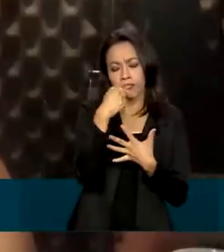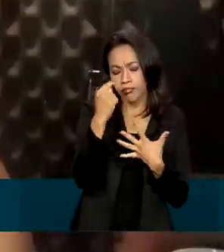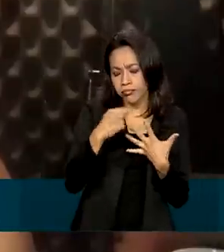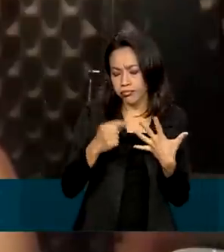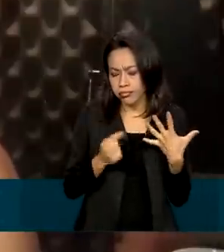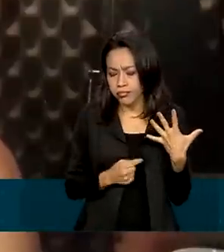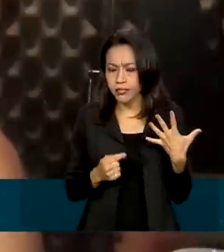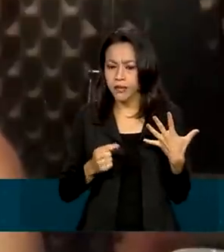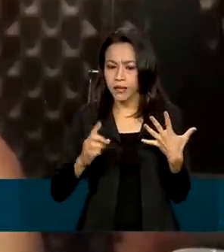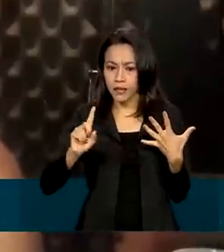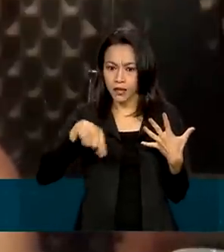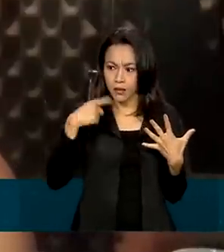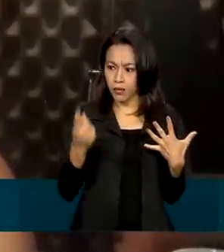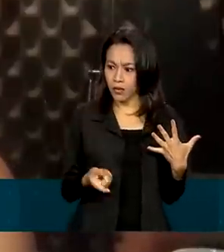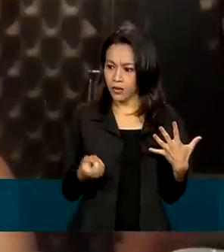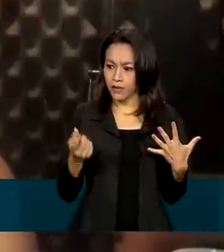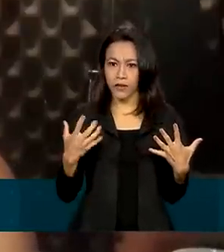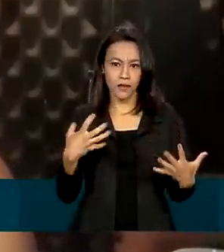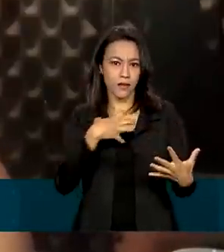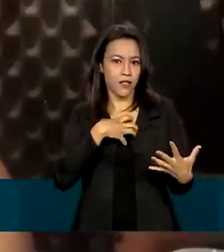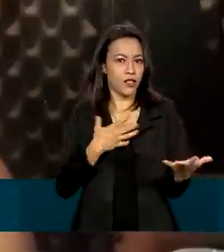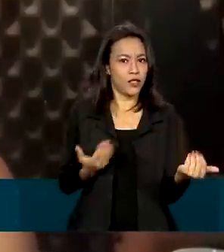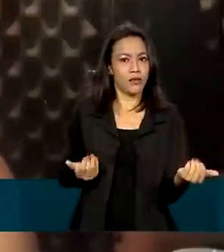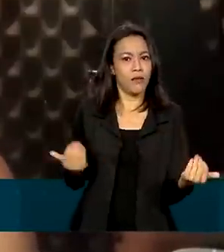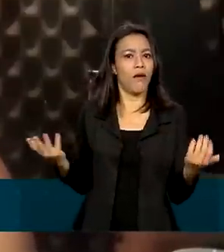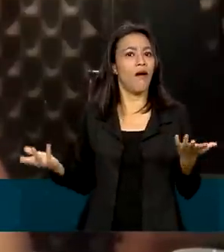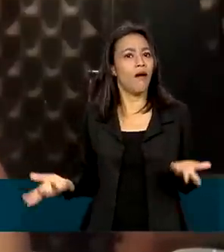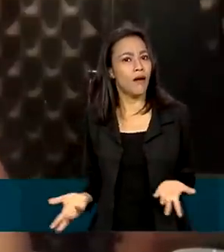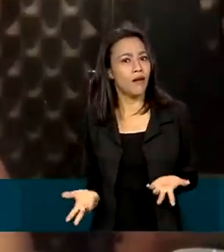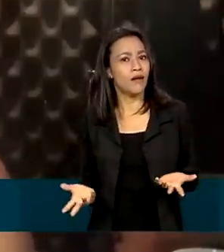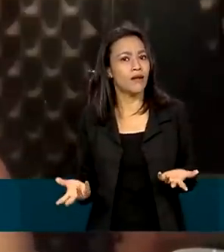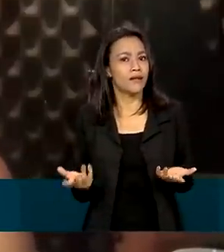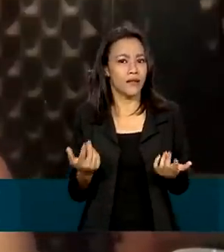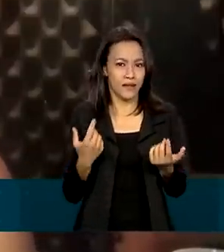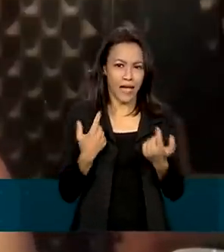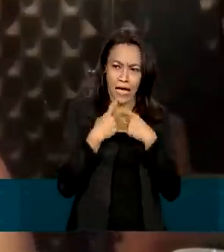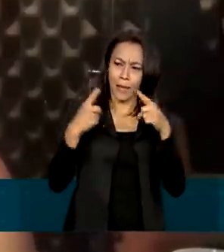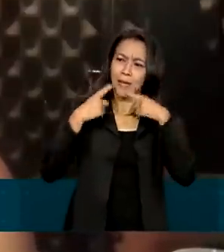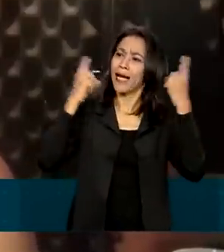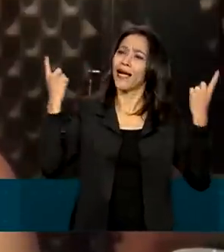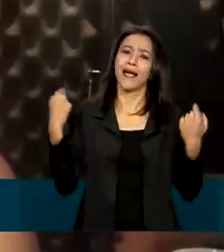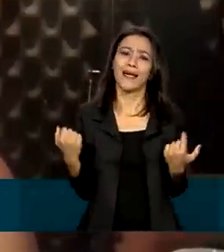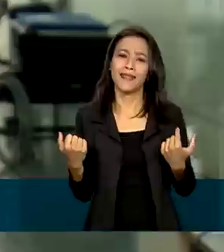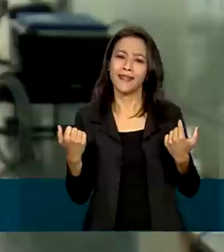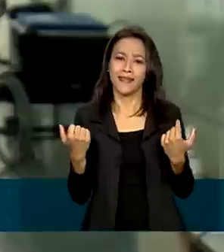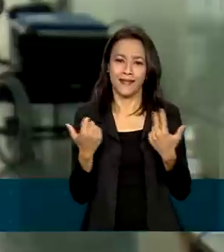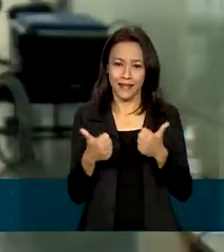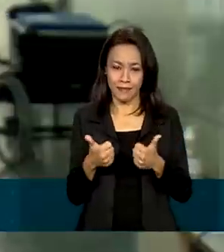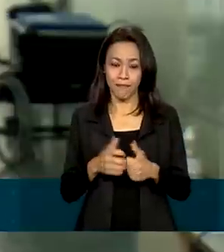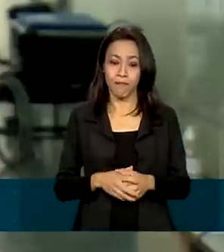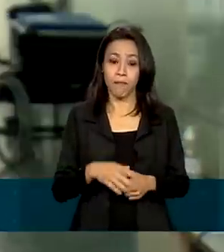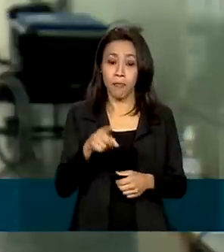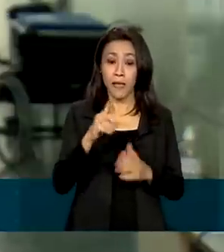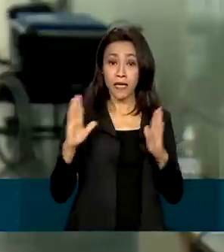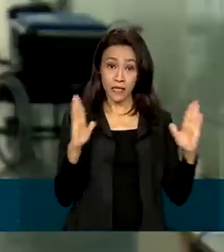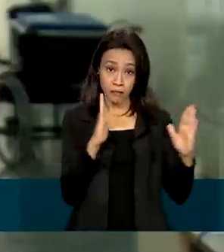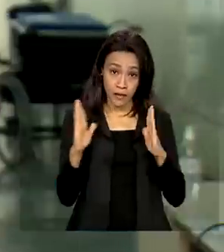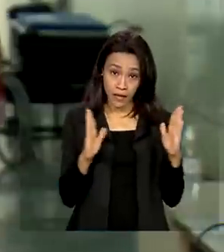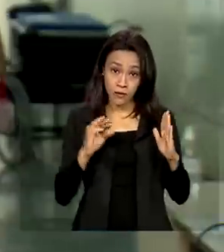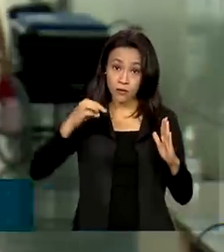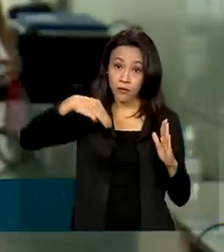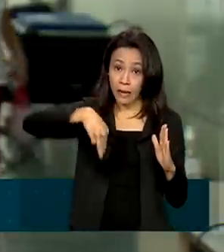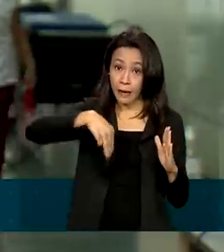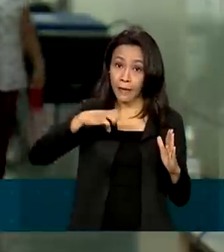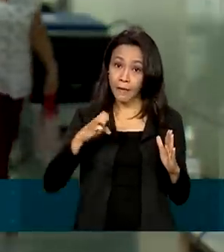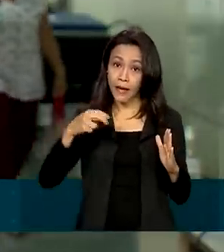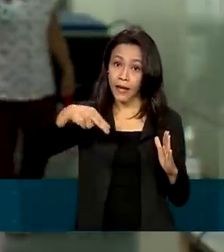e, de repente, você se vê jovem de novo, criança, reclamona e tudo é ruim. A menopausa corresponde